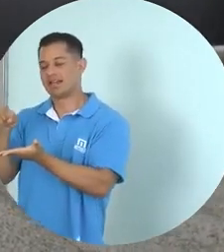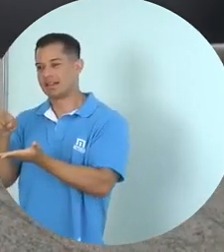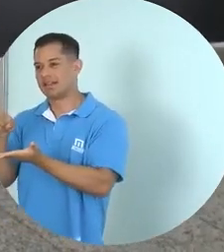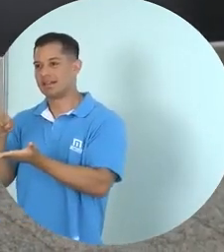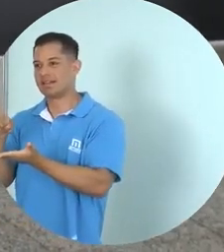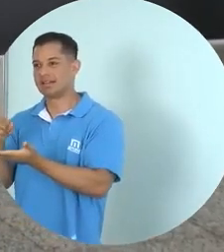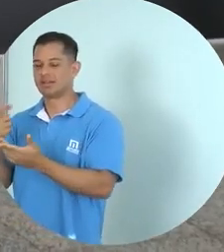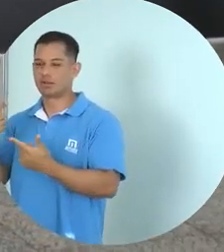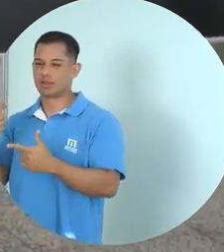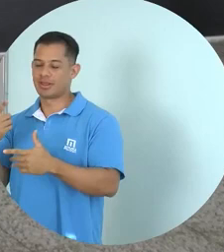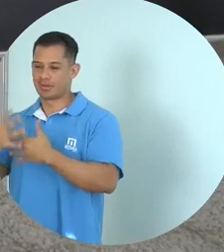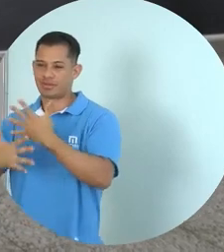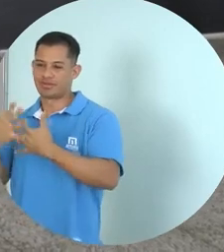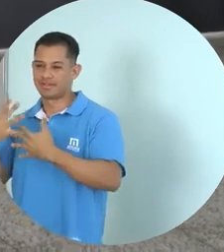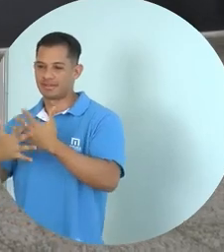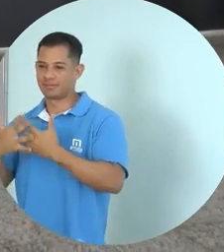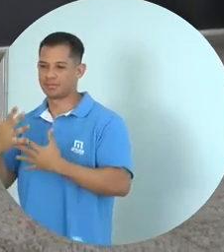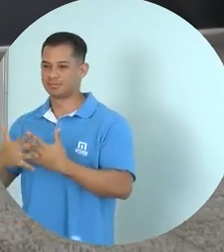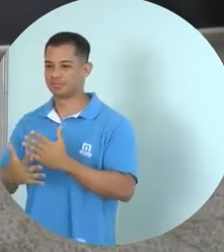intervenção.